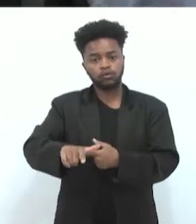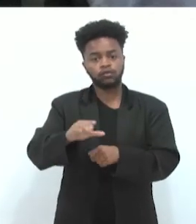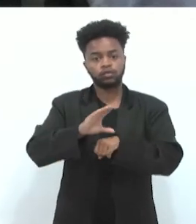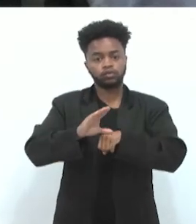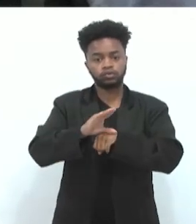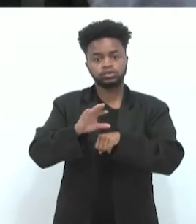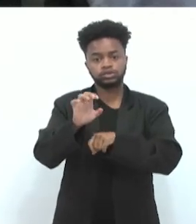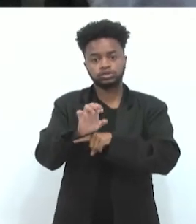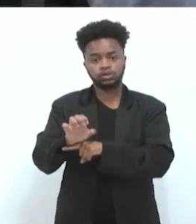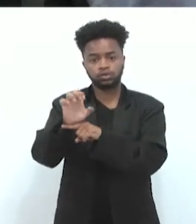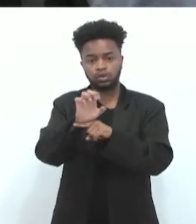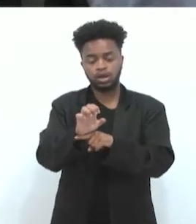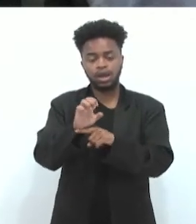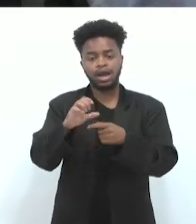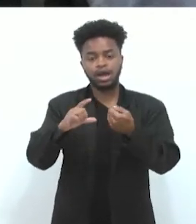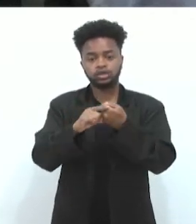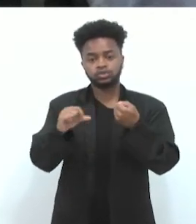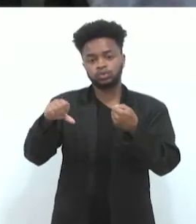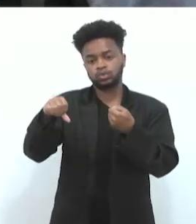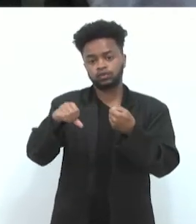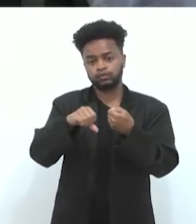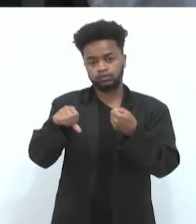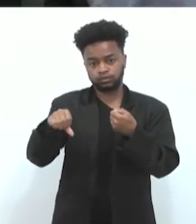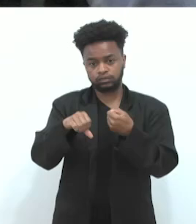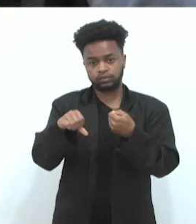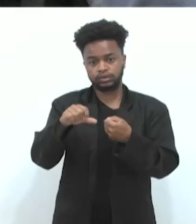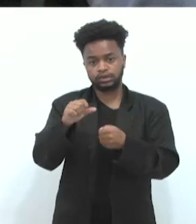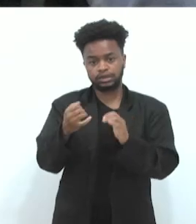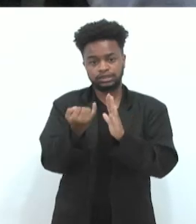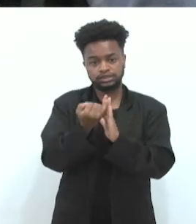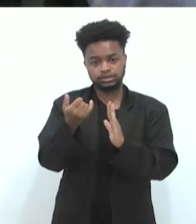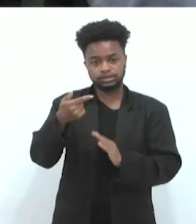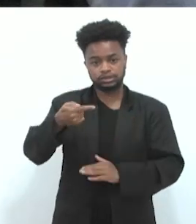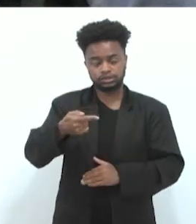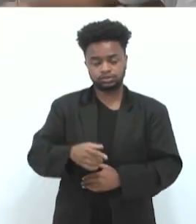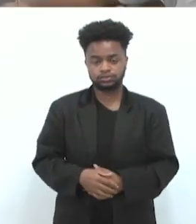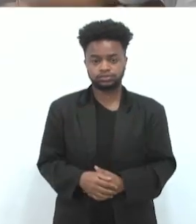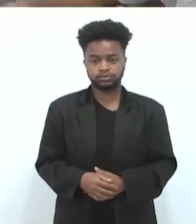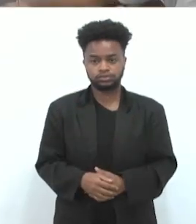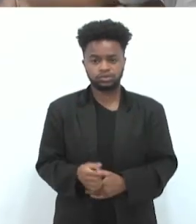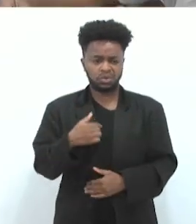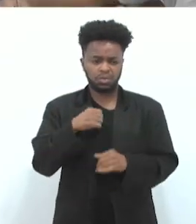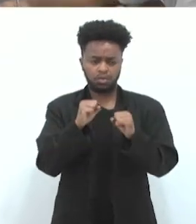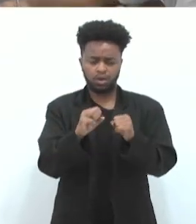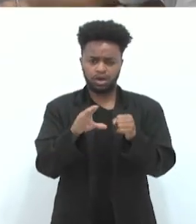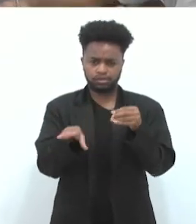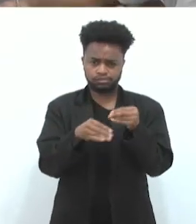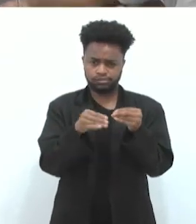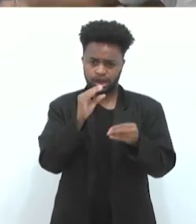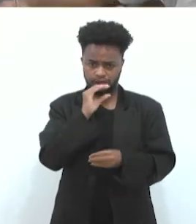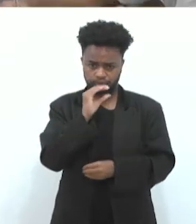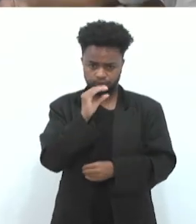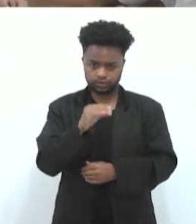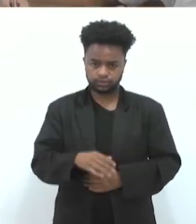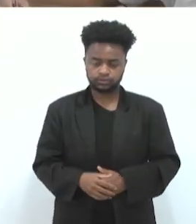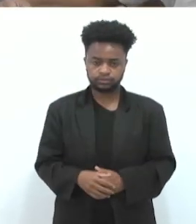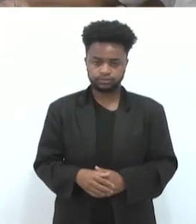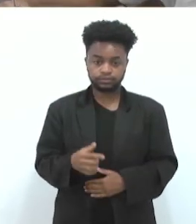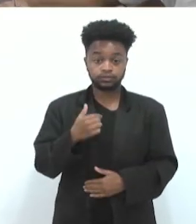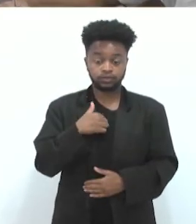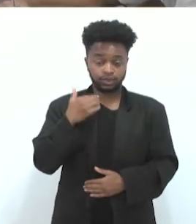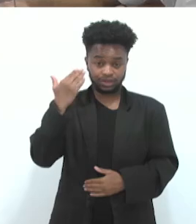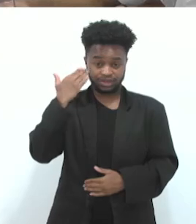artigo 99, inciso 7. Mas deputado Luiz, me permite, muito rapidamente, entendi que,